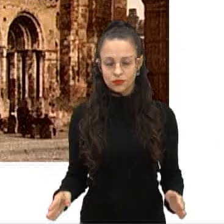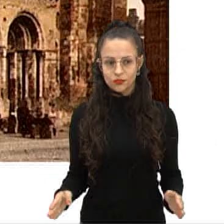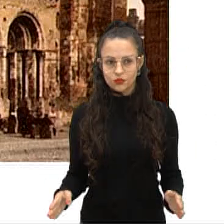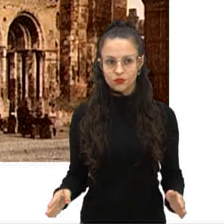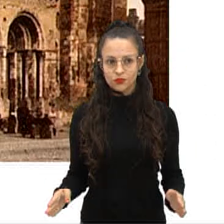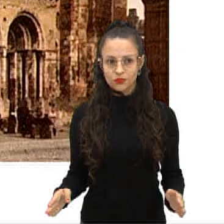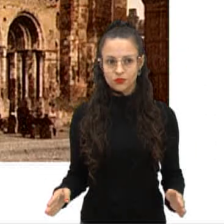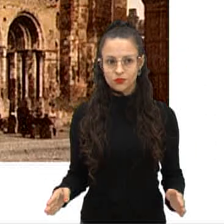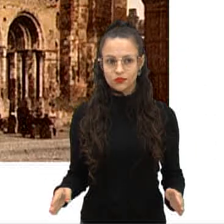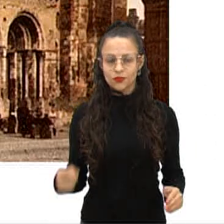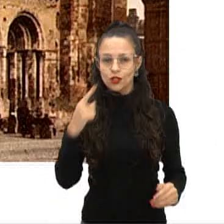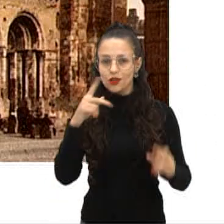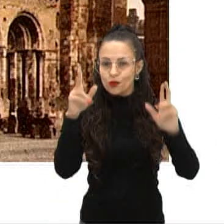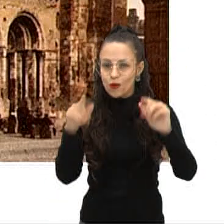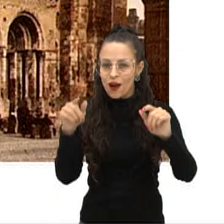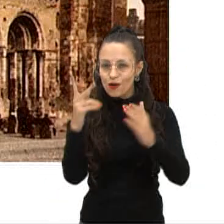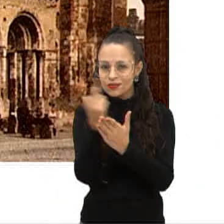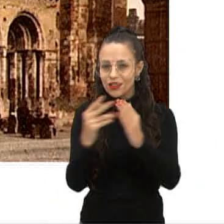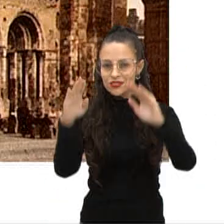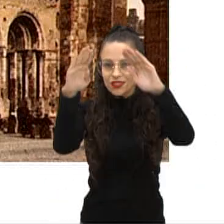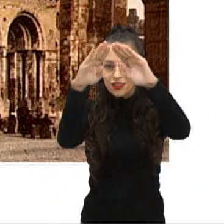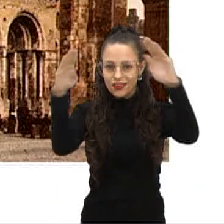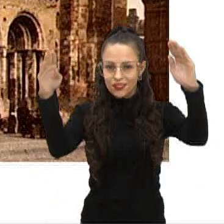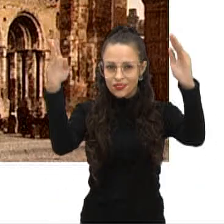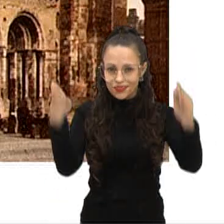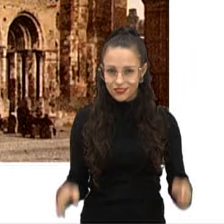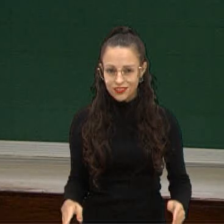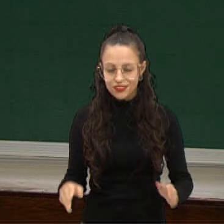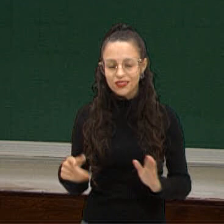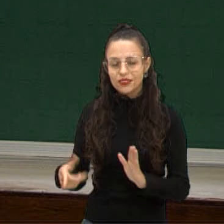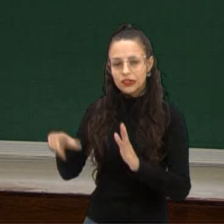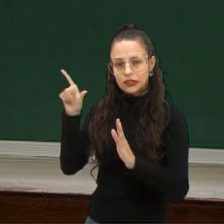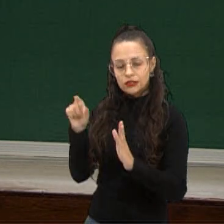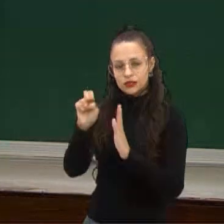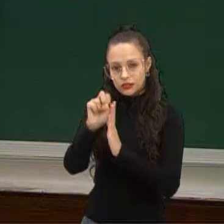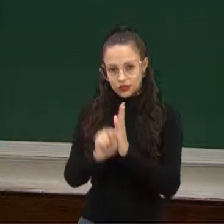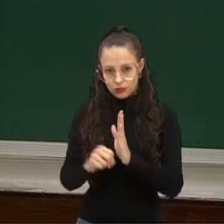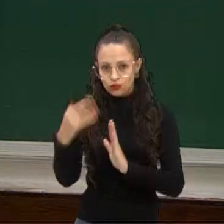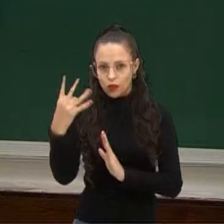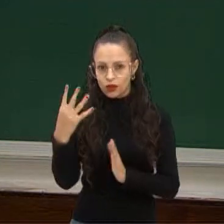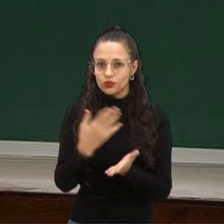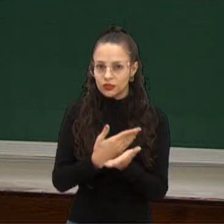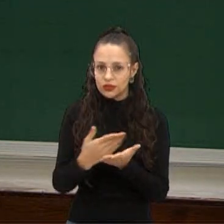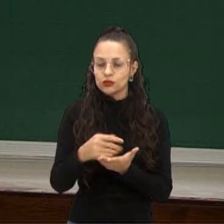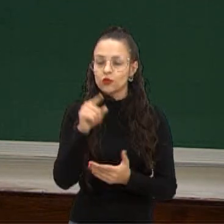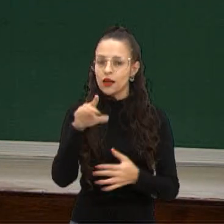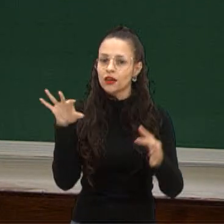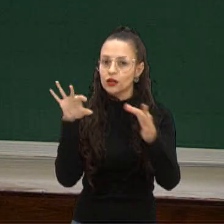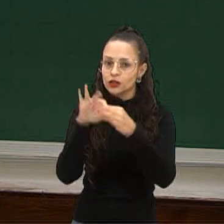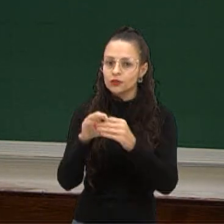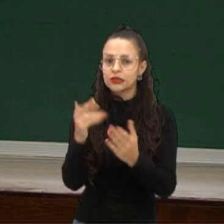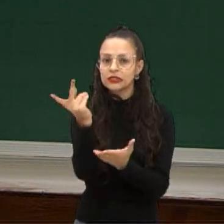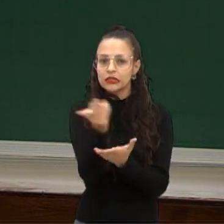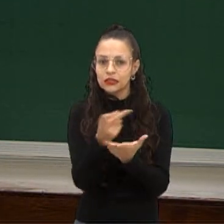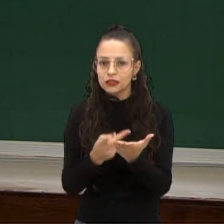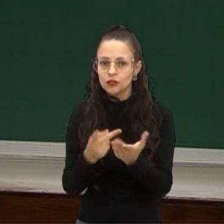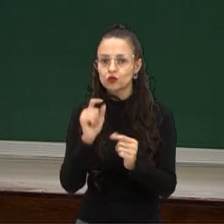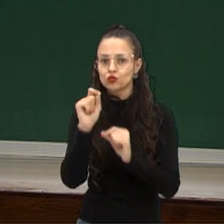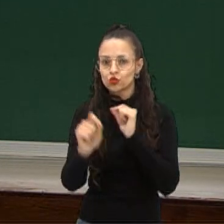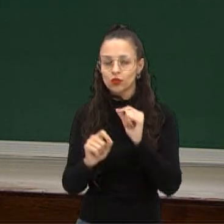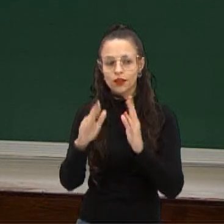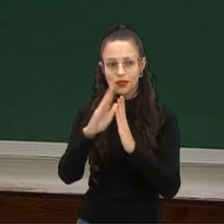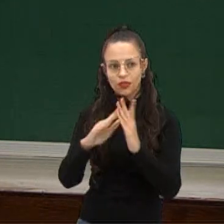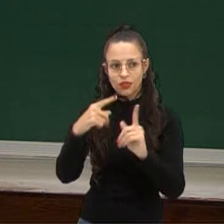aquelas colunas, mas o desenho é igual. E o início lá do século IV, que eu mostrei lá no início da aula de hoje, aquela concepção do desenho da